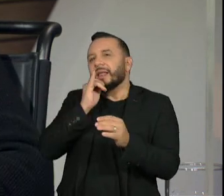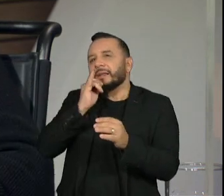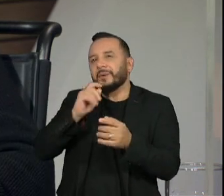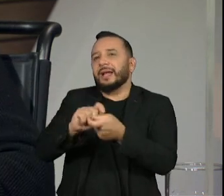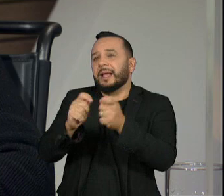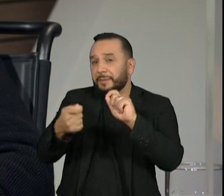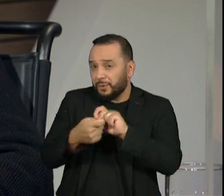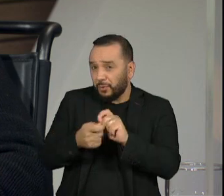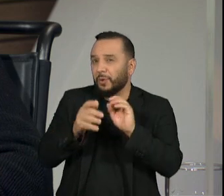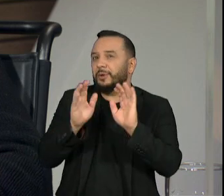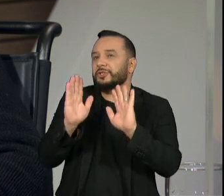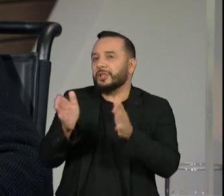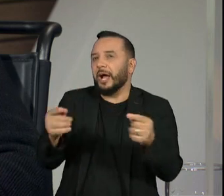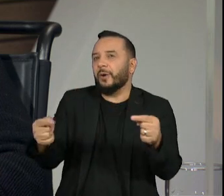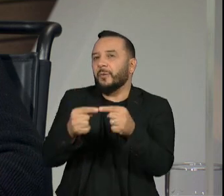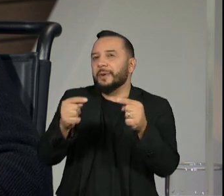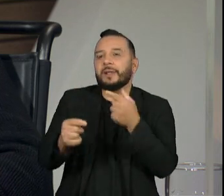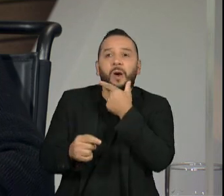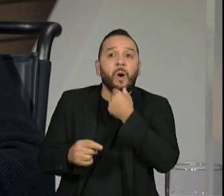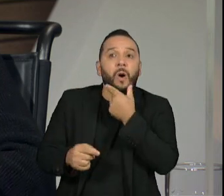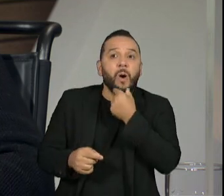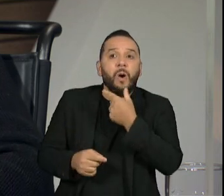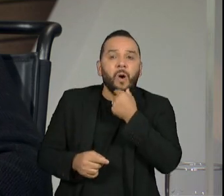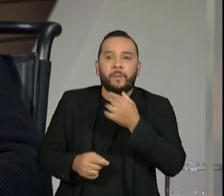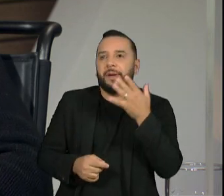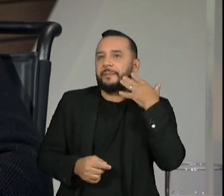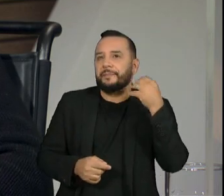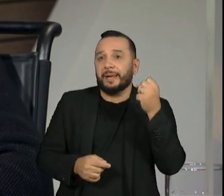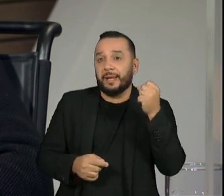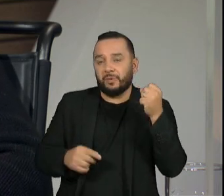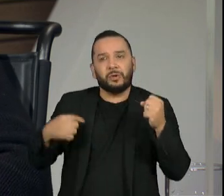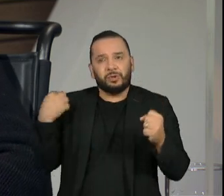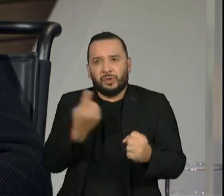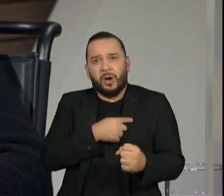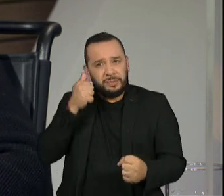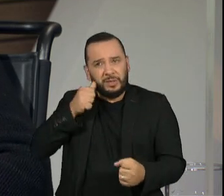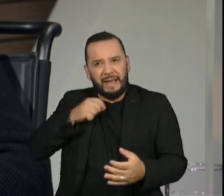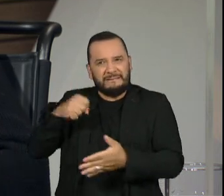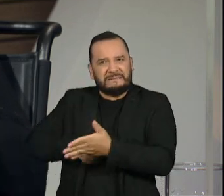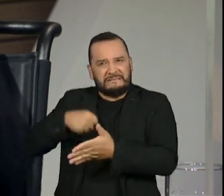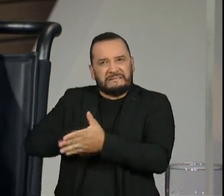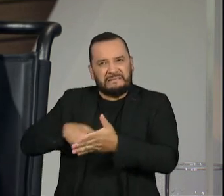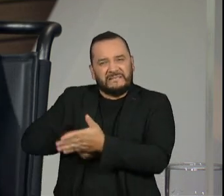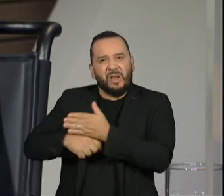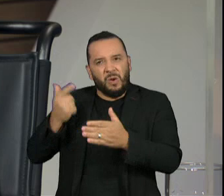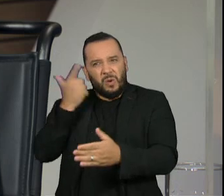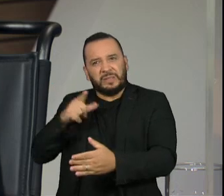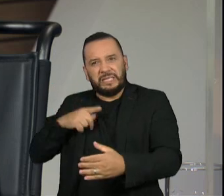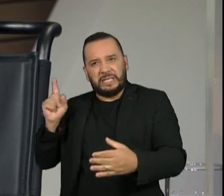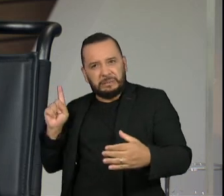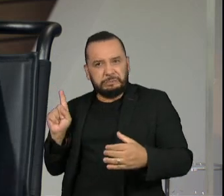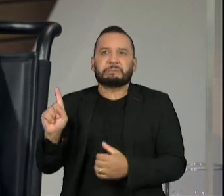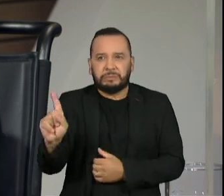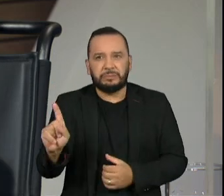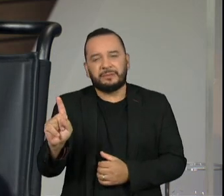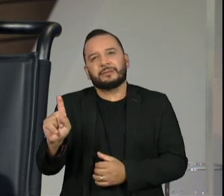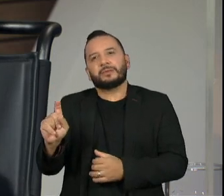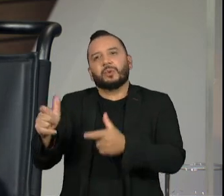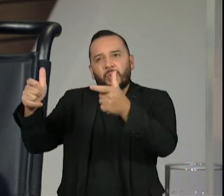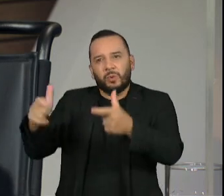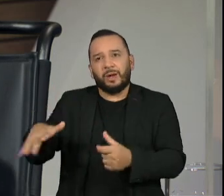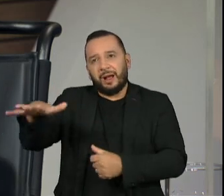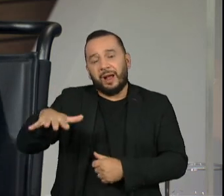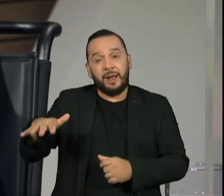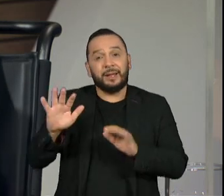brancos. Nós, mulheres, ocupamos esse mundo do trabalho na nossa tenacidade, na nossa insistência em estar naquele lugar. E a